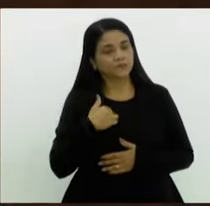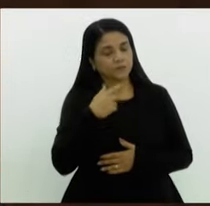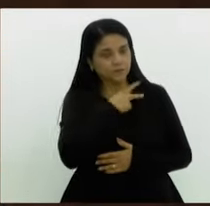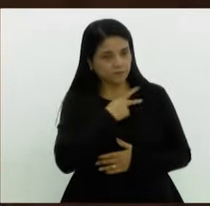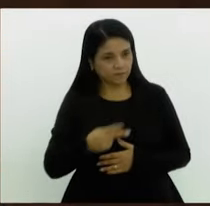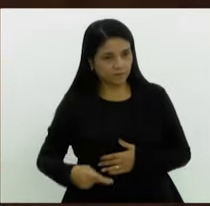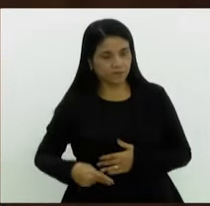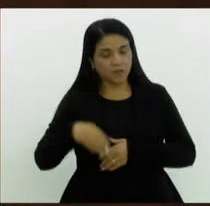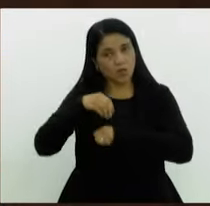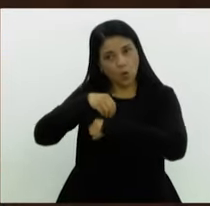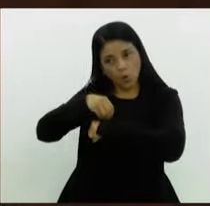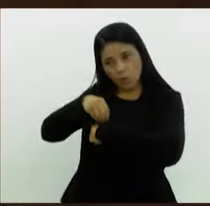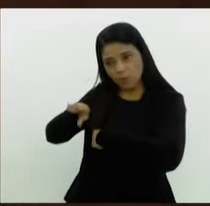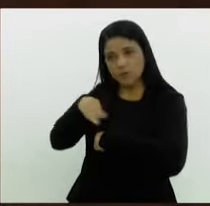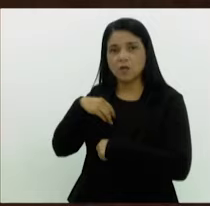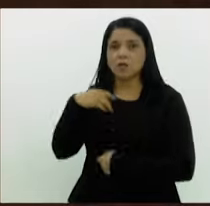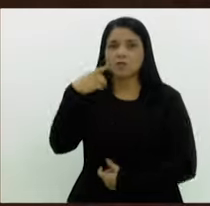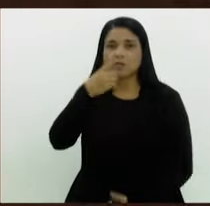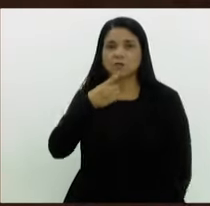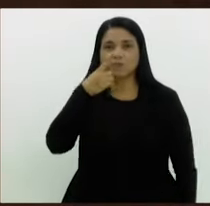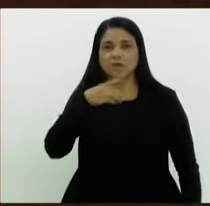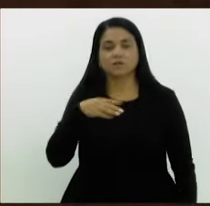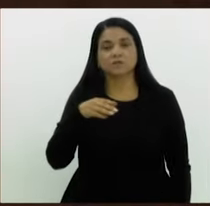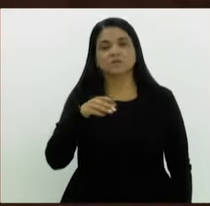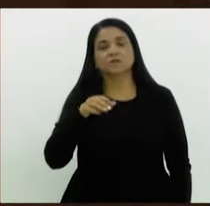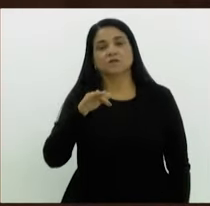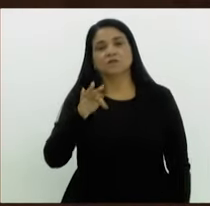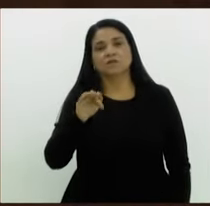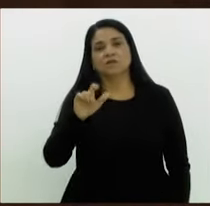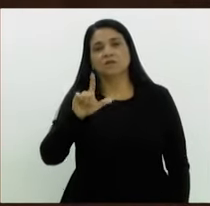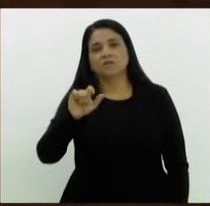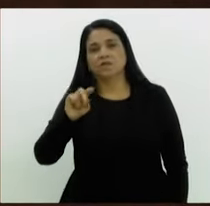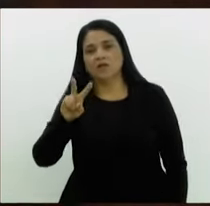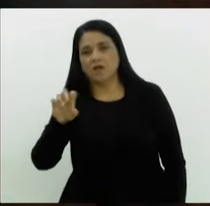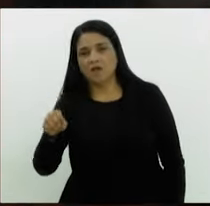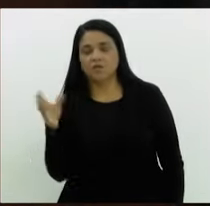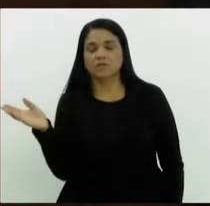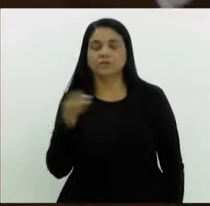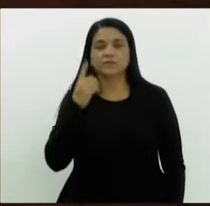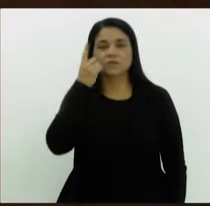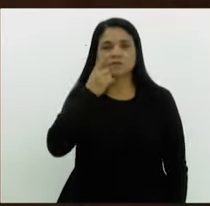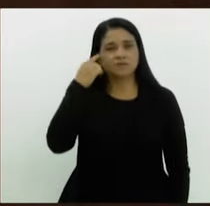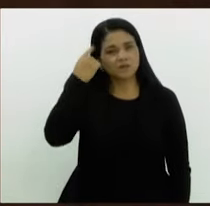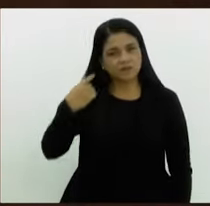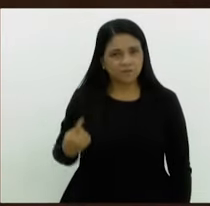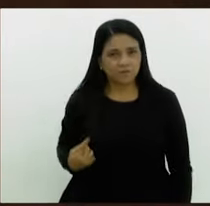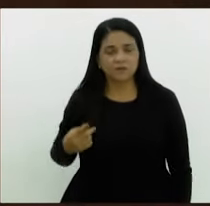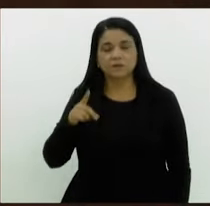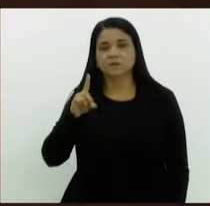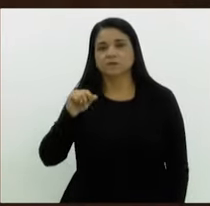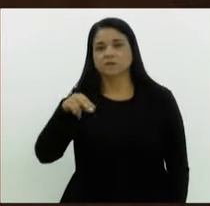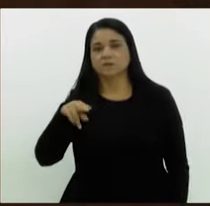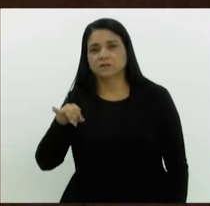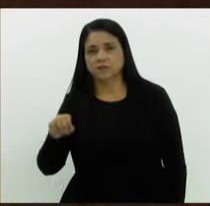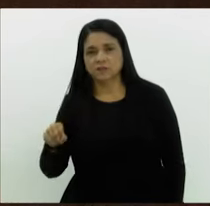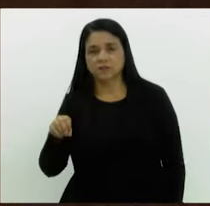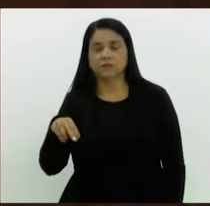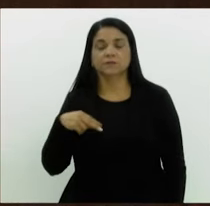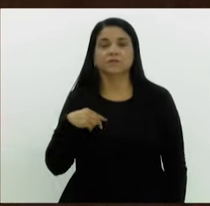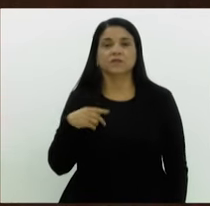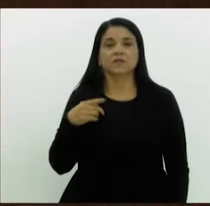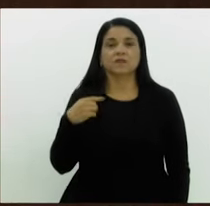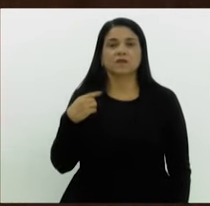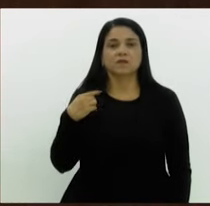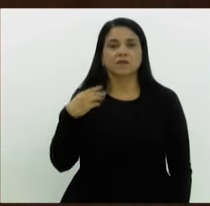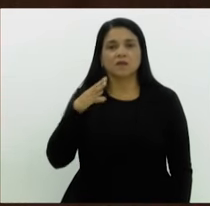o deputado Serafim, deputada Renata Souza, Dani Monteiro, Balbi e o meu